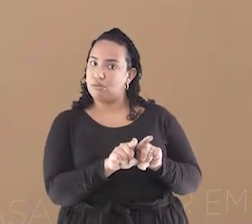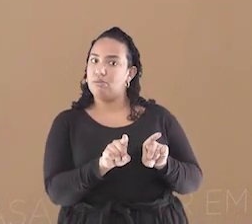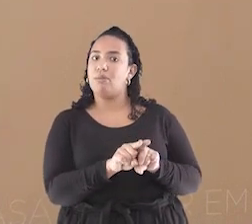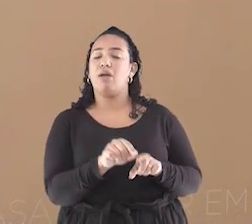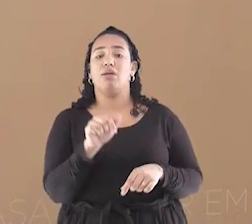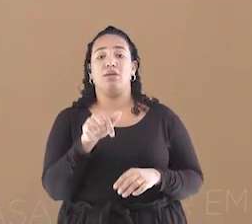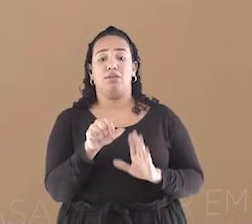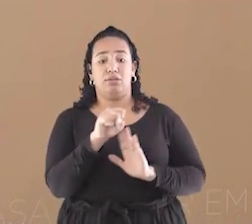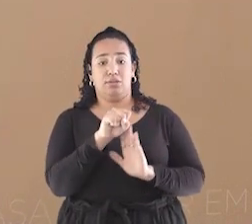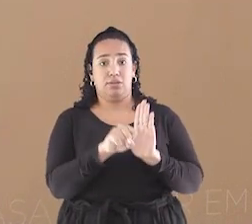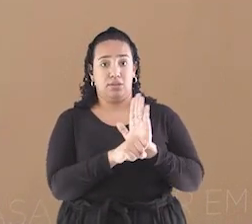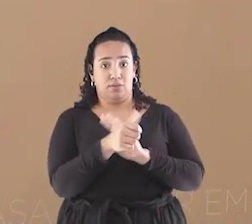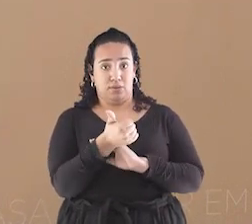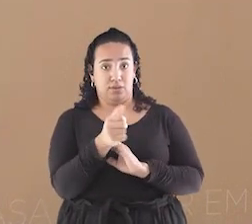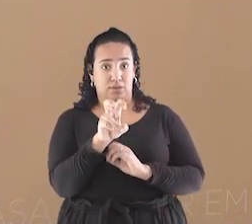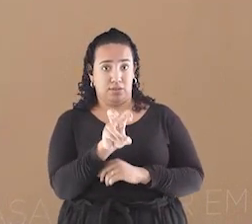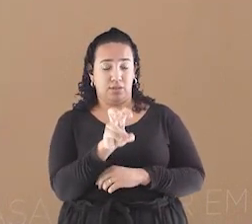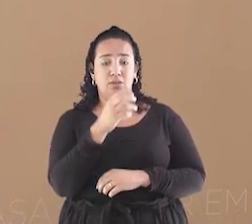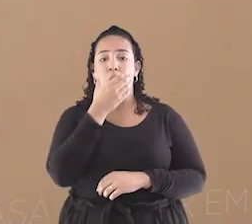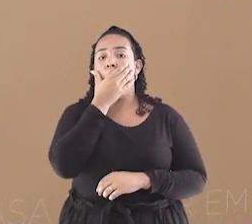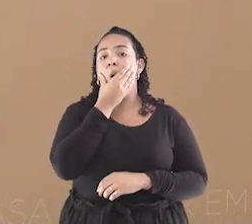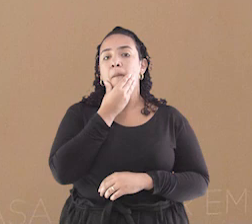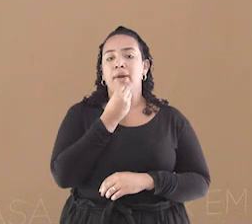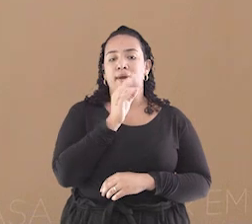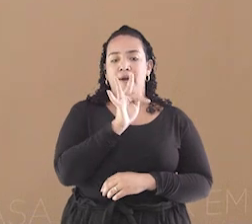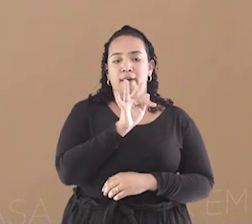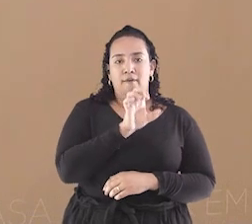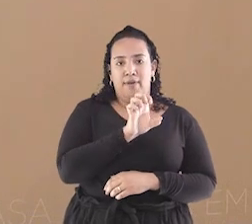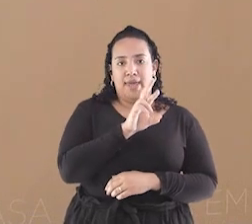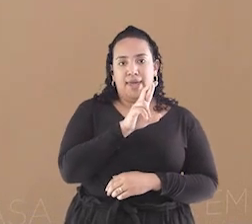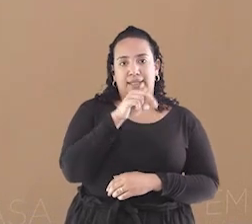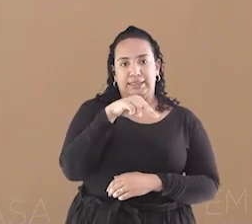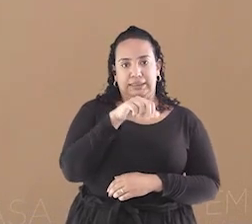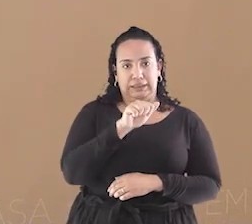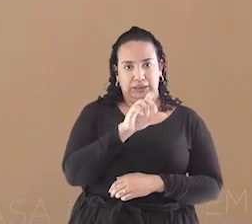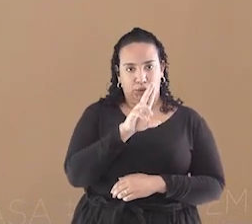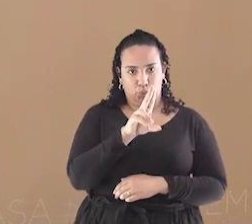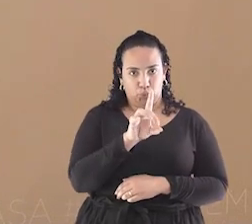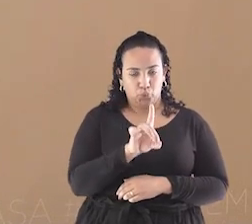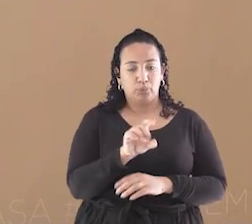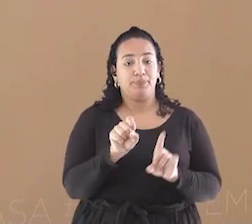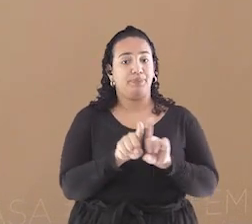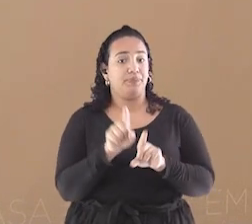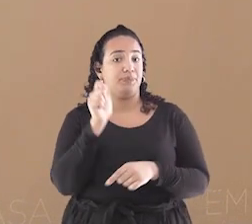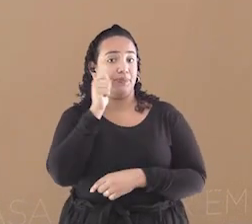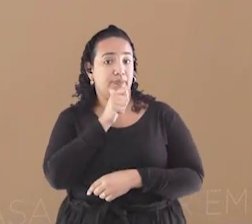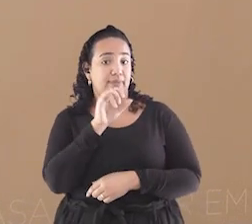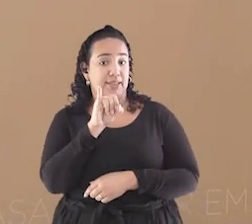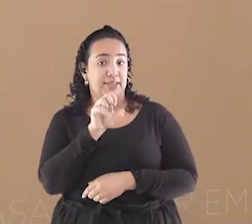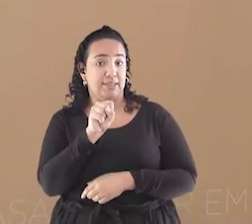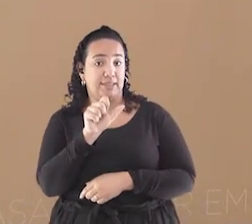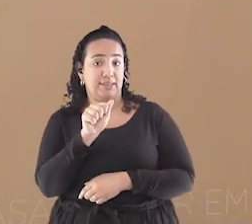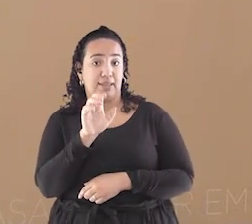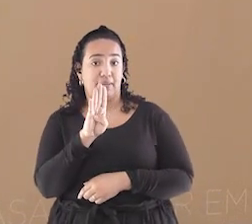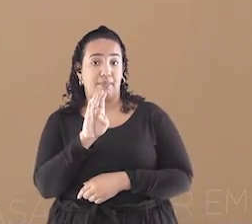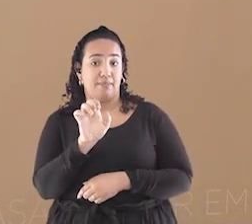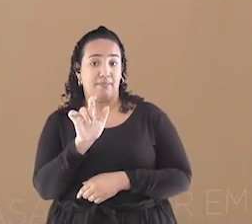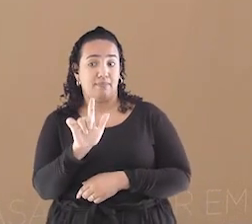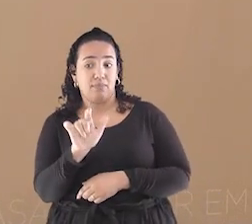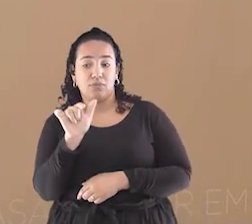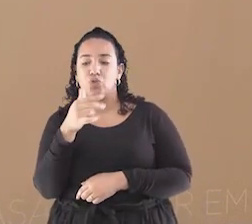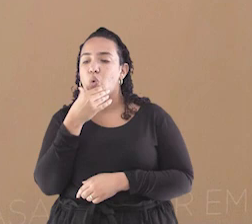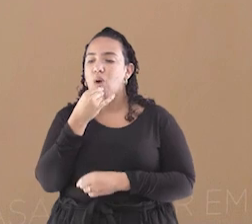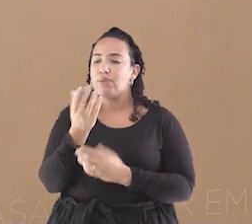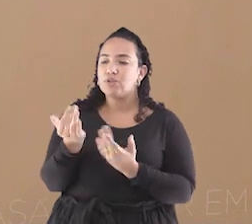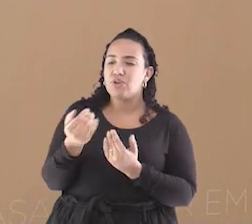XV, Fernando e Isabel, os monarcas espanhóis, resolveram dar chance a um jovem que afirmava que a Terra era redonda e que,